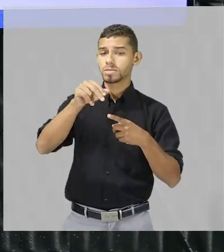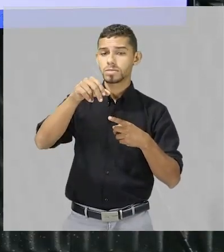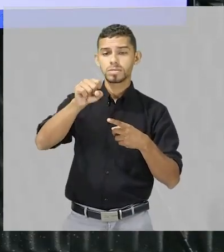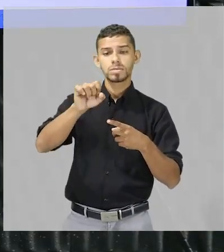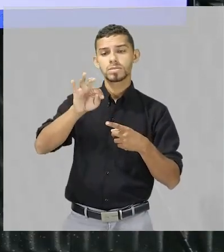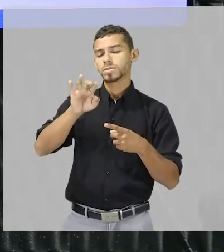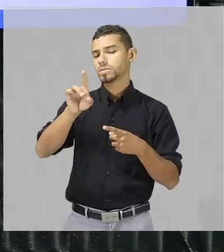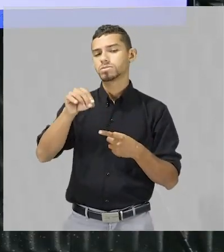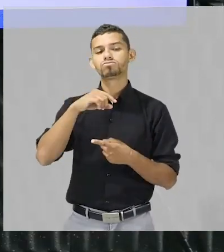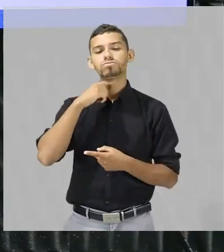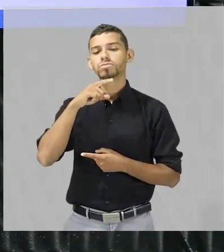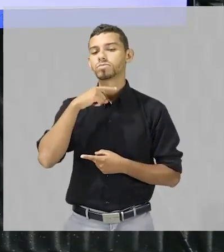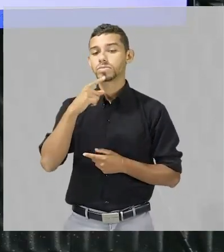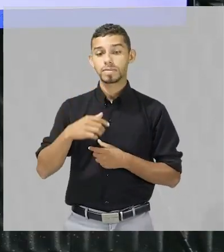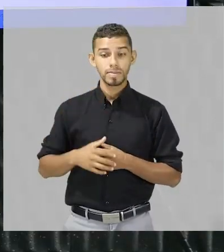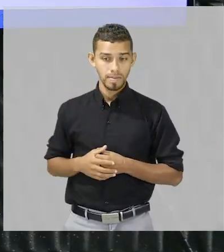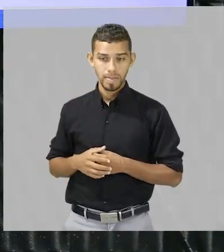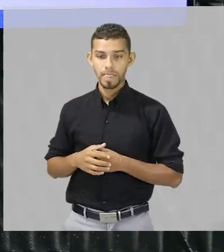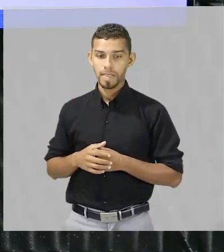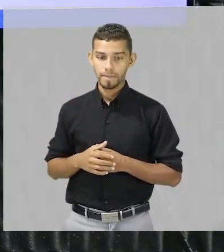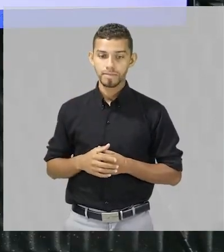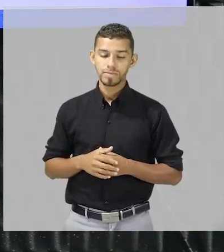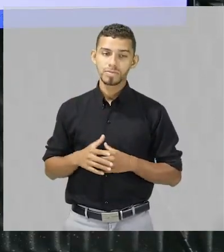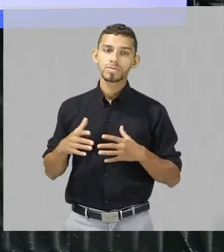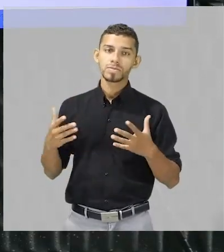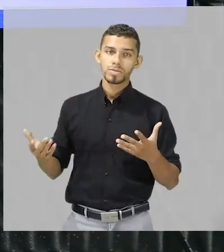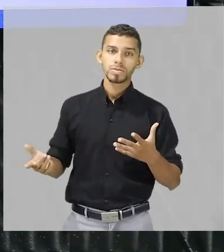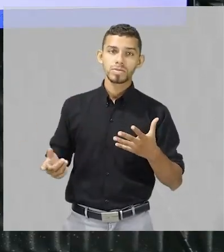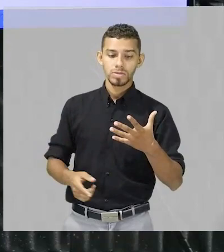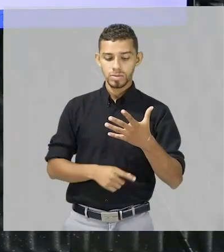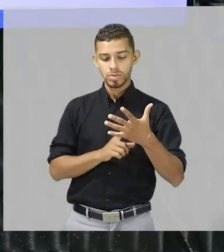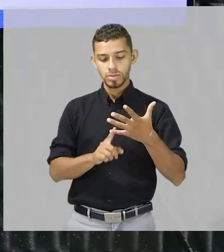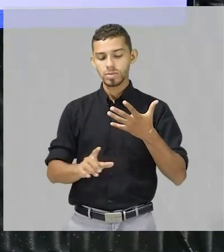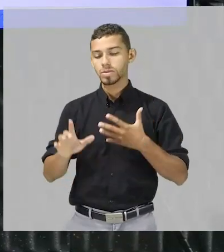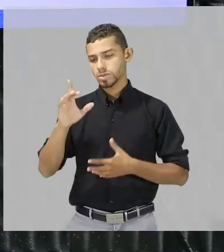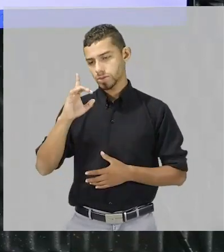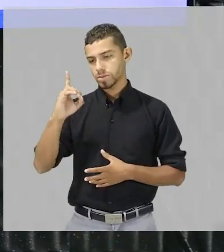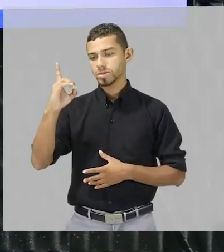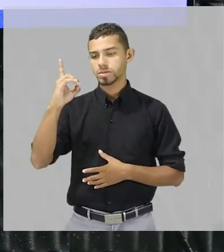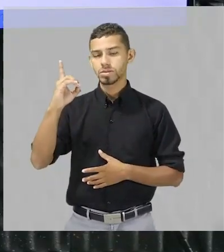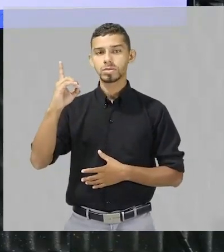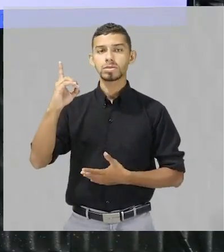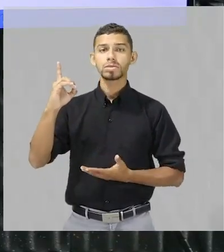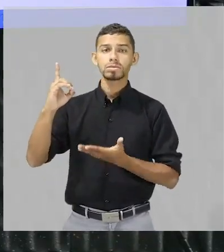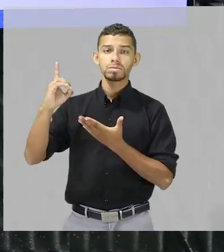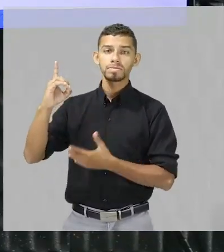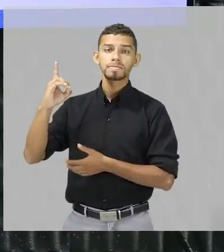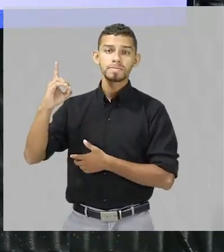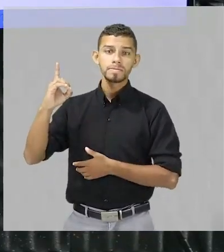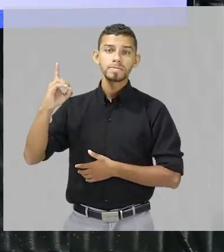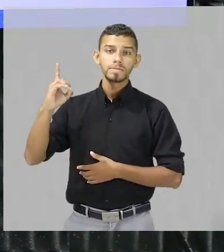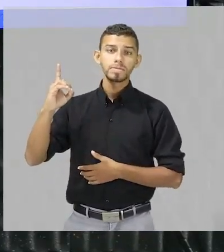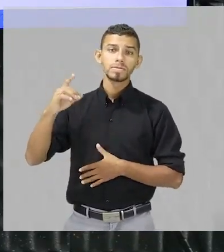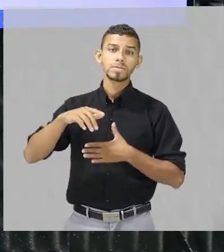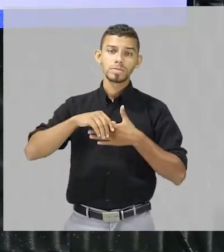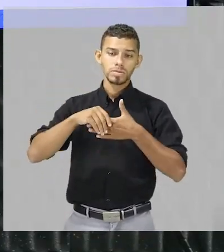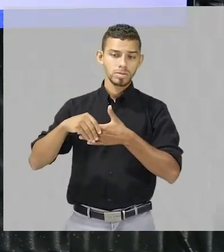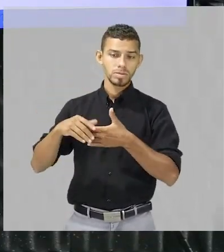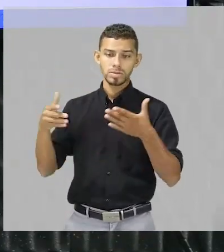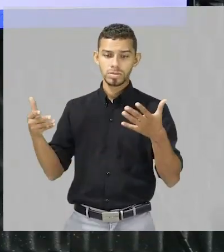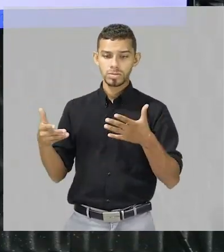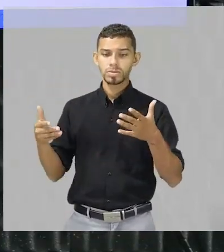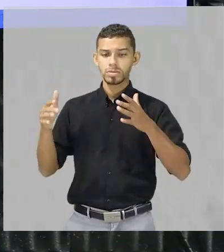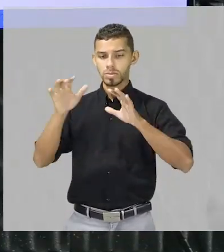então quebra a condição. Aí vou ficar com a alternativa letra D, e até trouxe